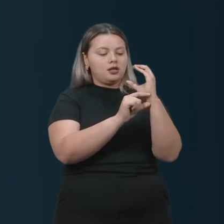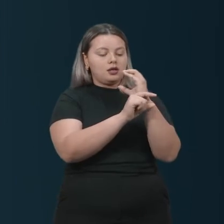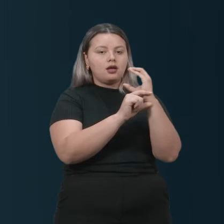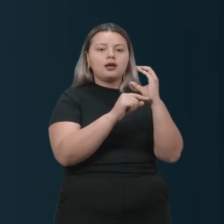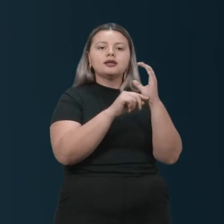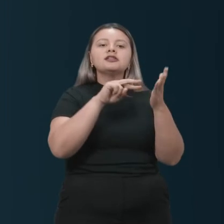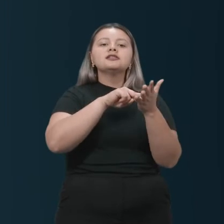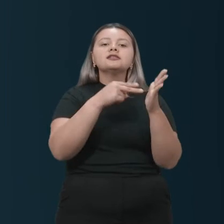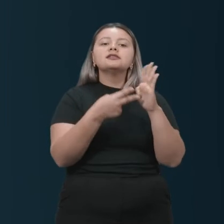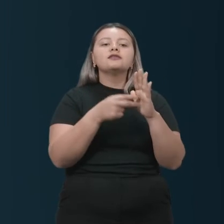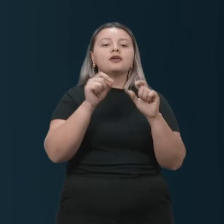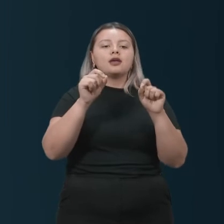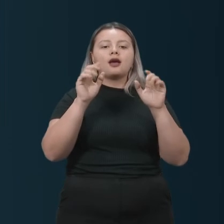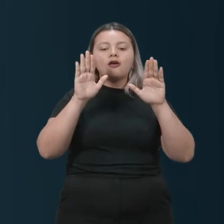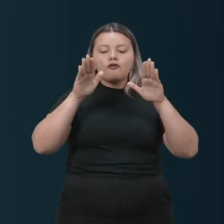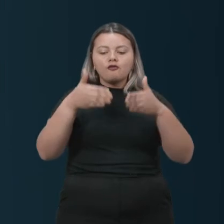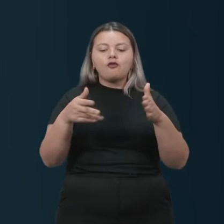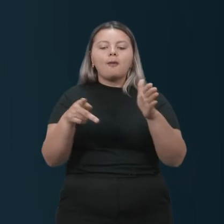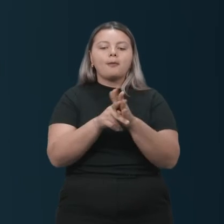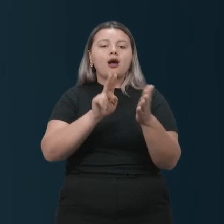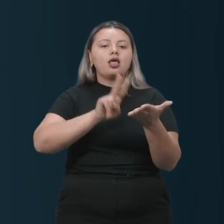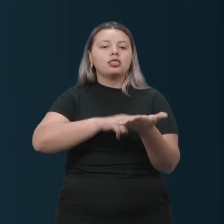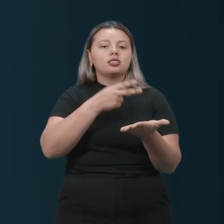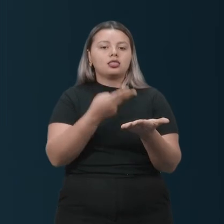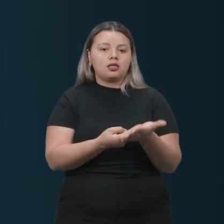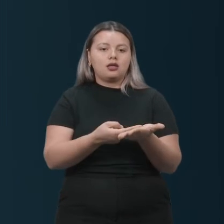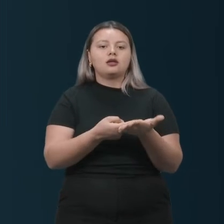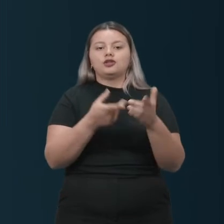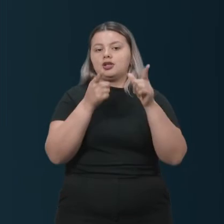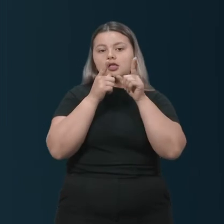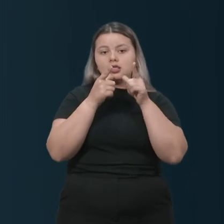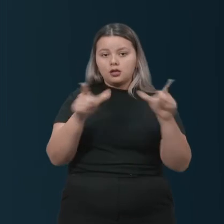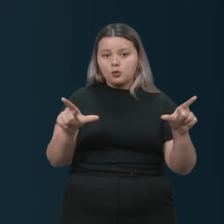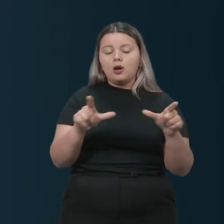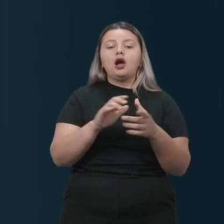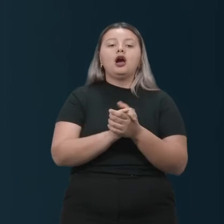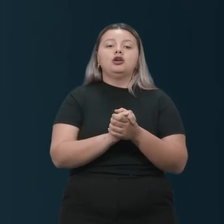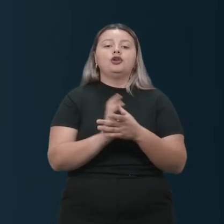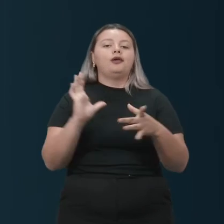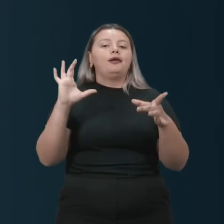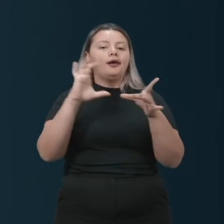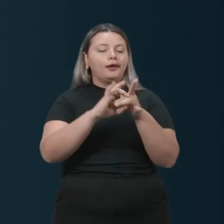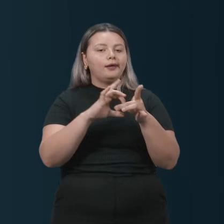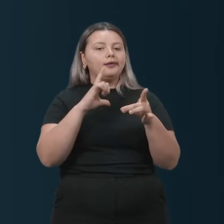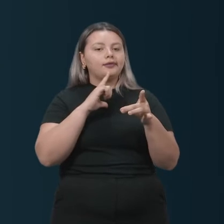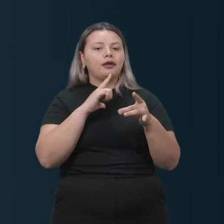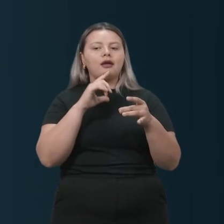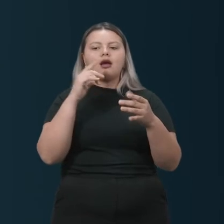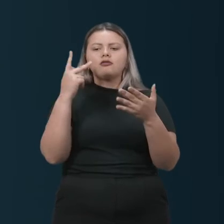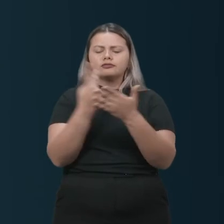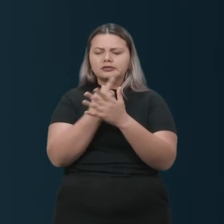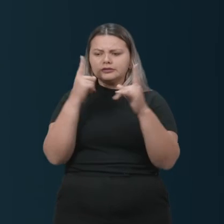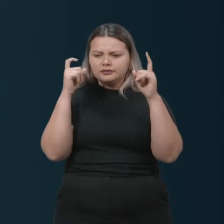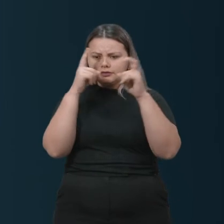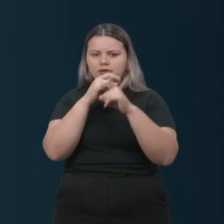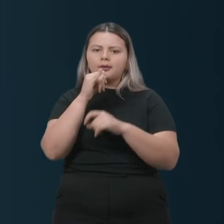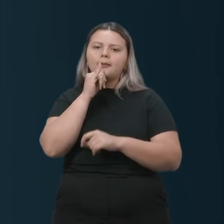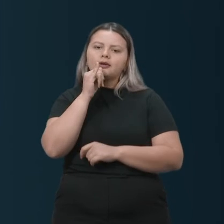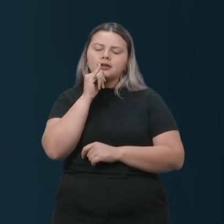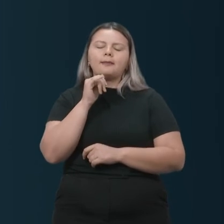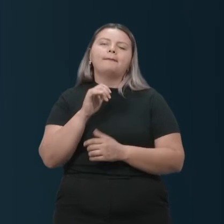muito importante na interpretação da linguagem. E alguns transtornos associados à linguagem, como